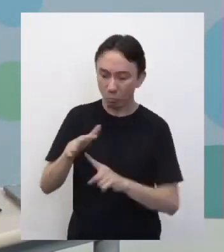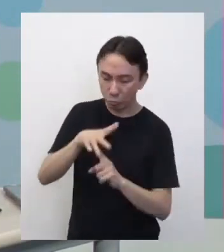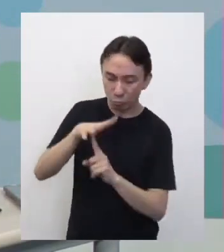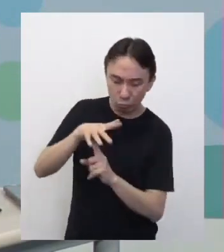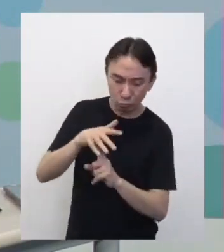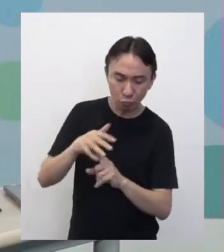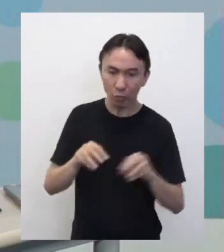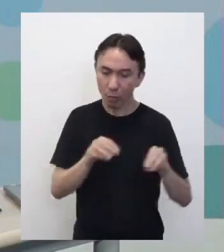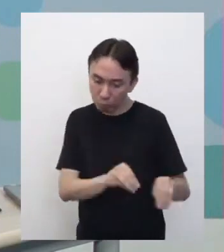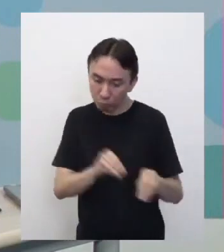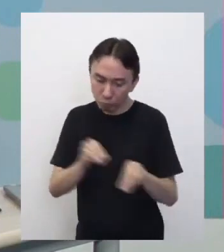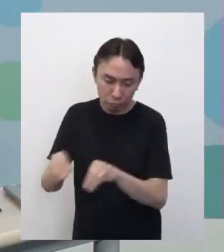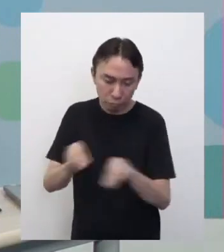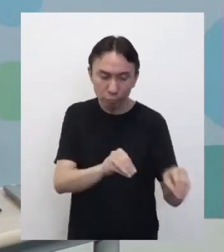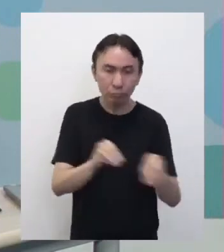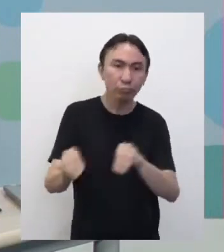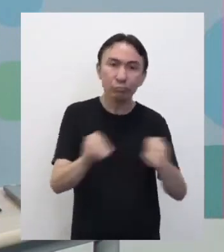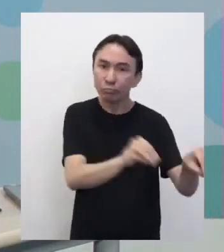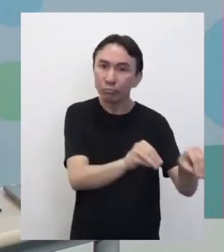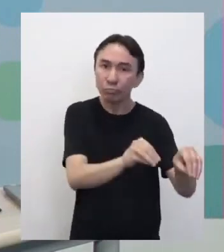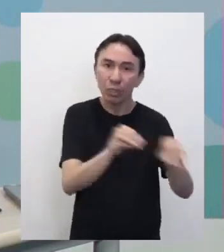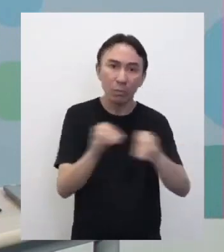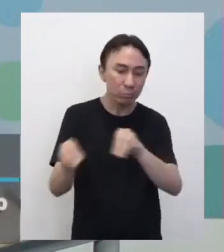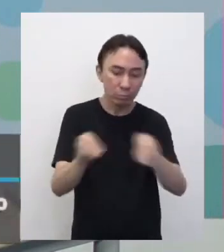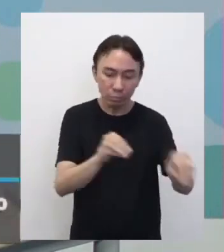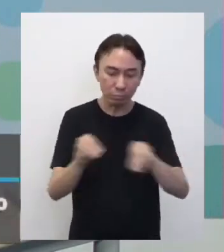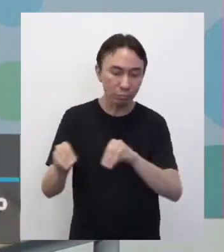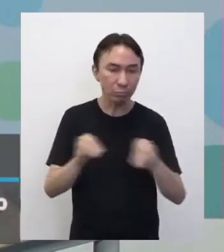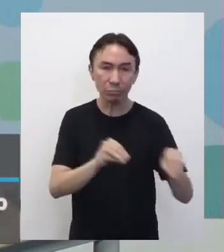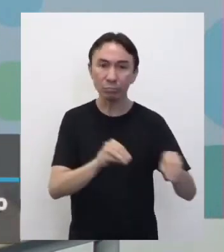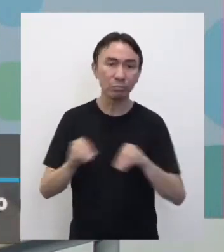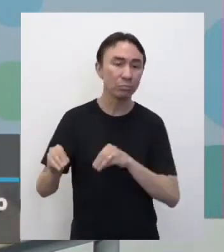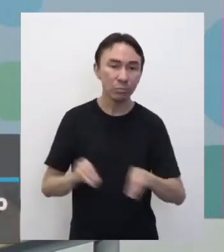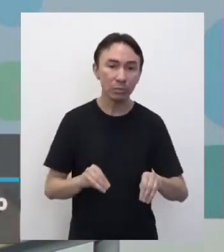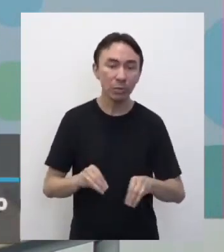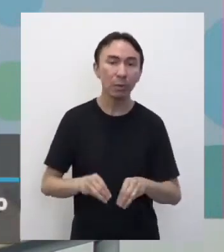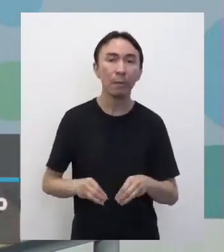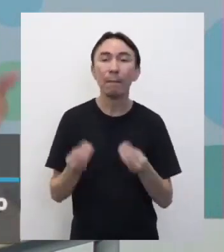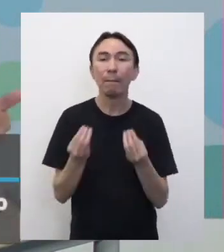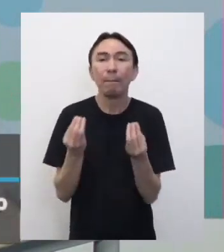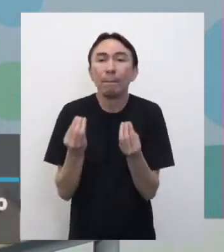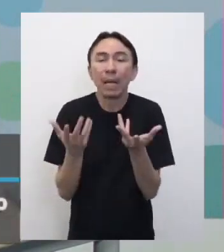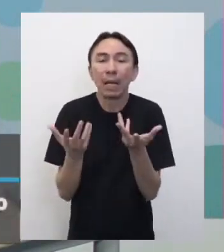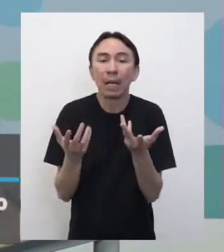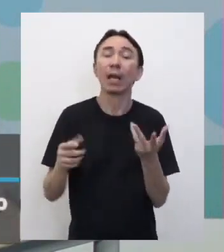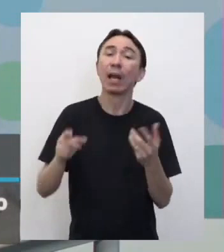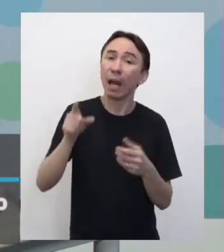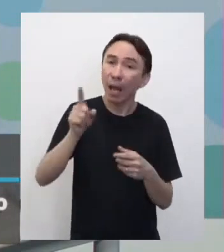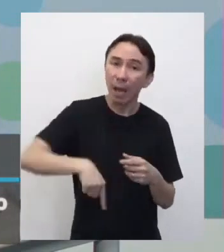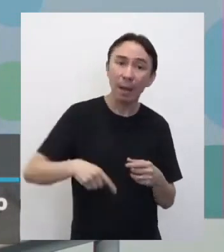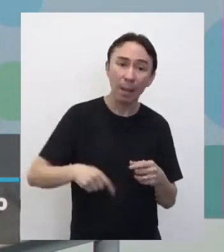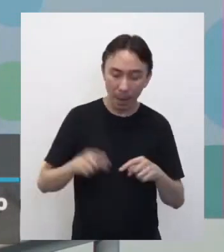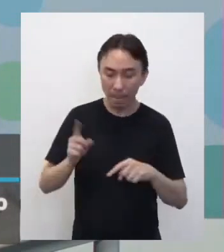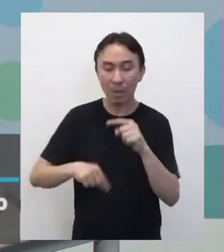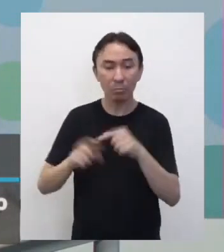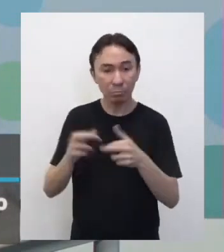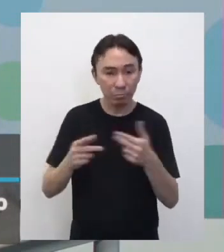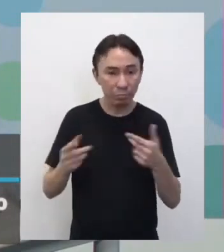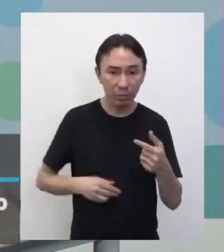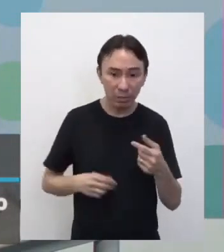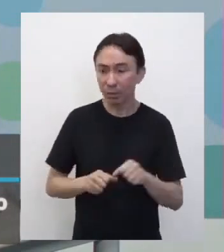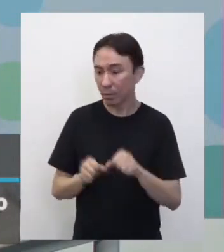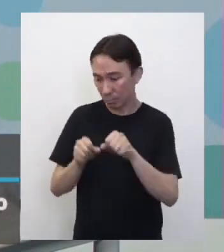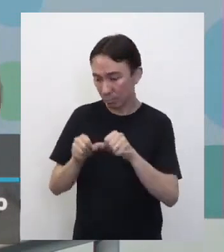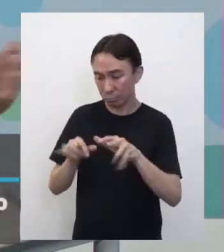aconteciam em outro, eram por temporadas, que era para já ir distribuindo aí as mercadorias adquiridas no